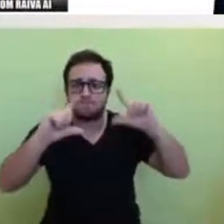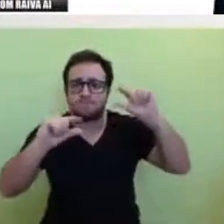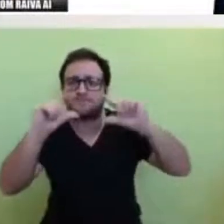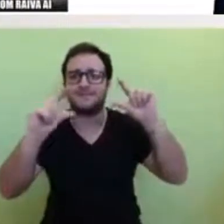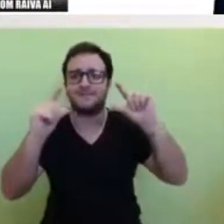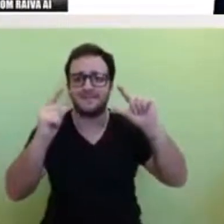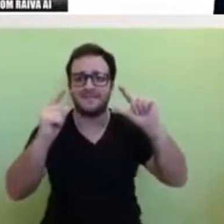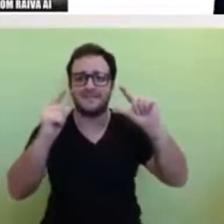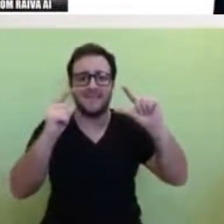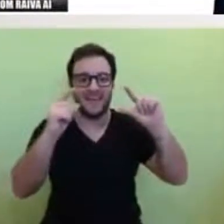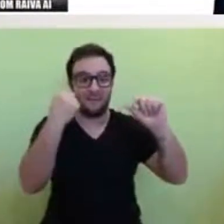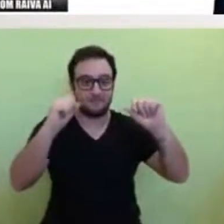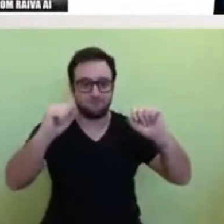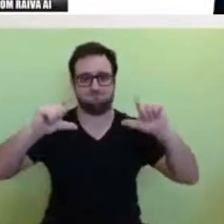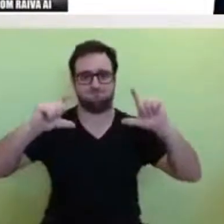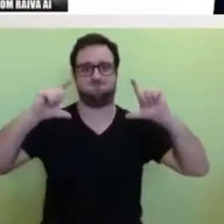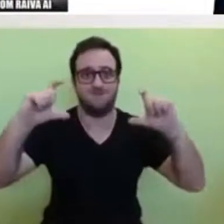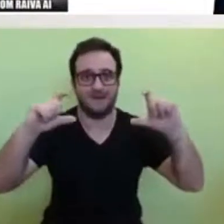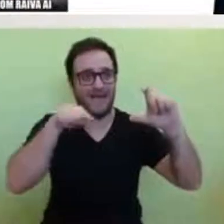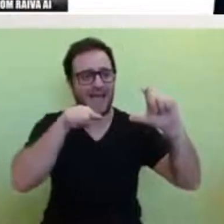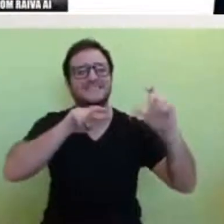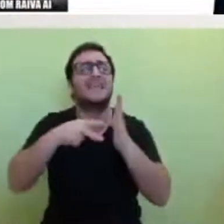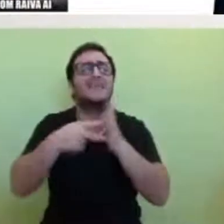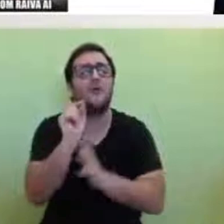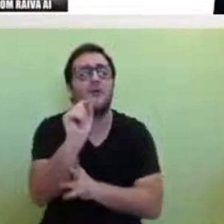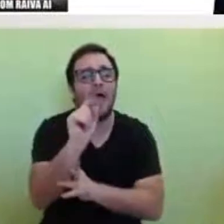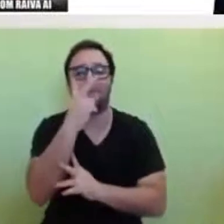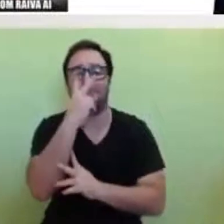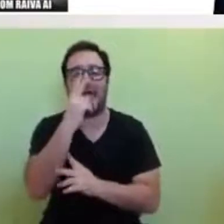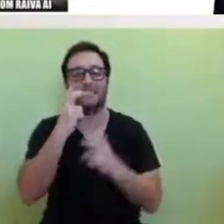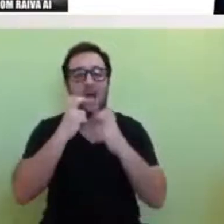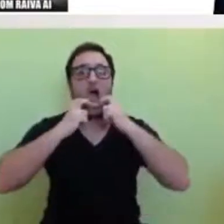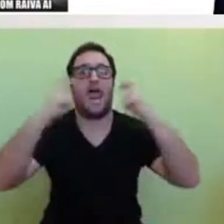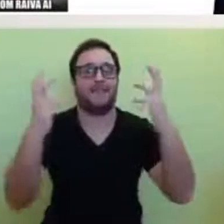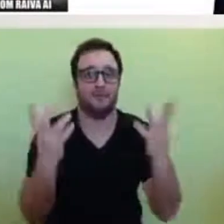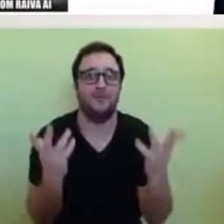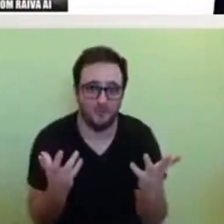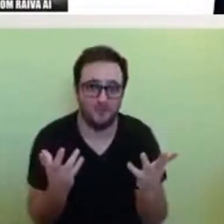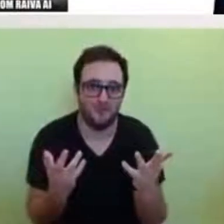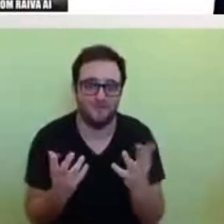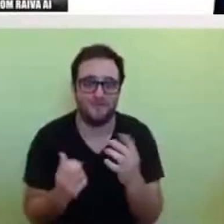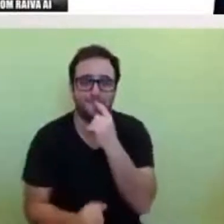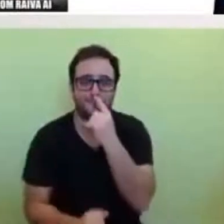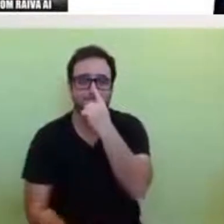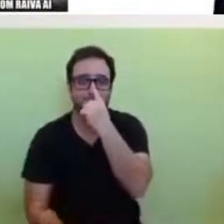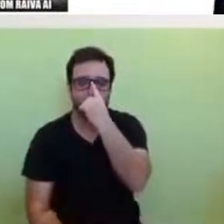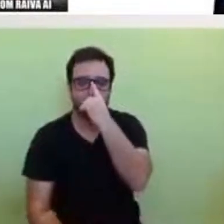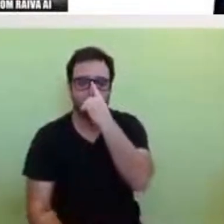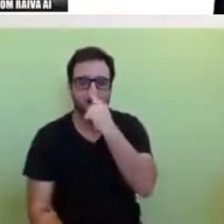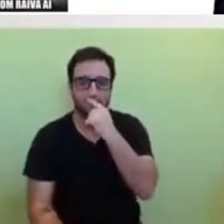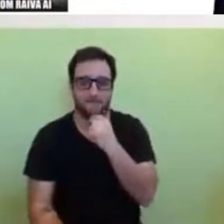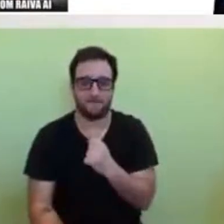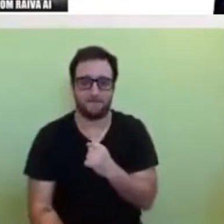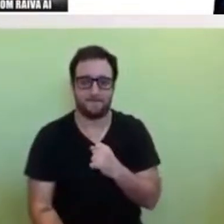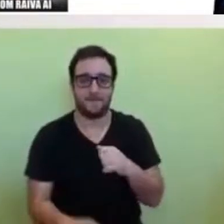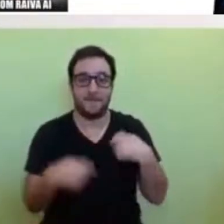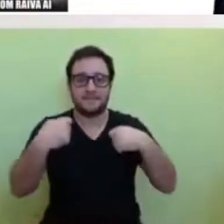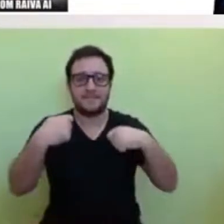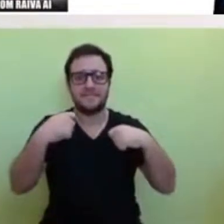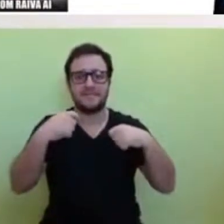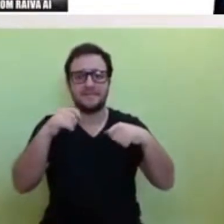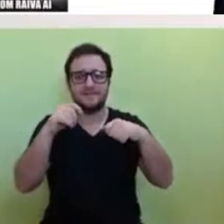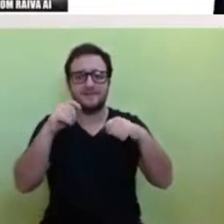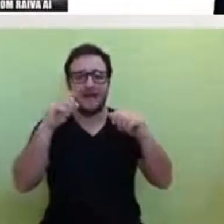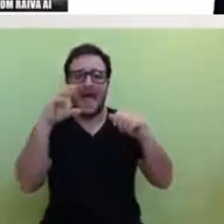grito. Por exemplo, né? Se você quer dizer que algo é para ser lido muito rápido, talvez você escreva uma frase